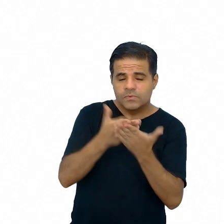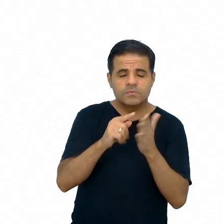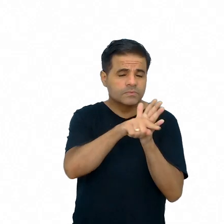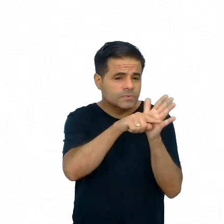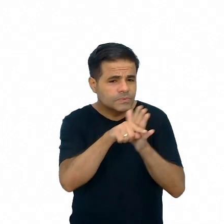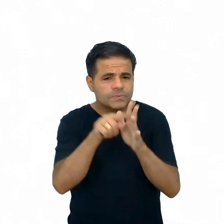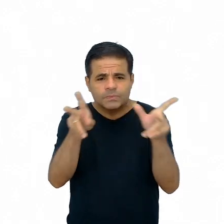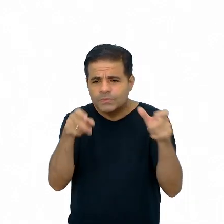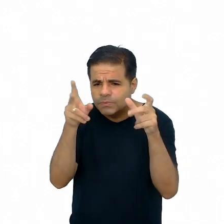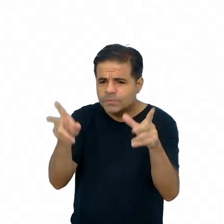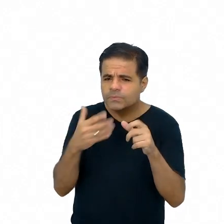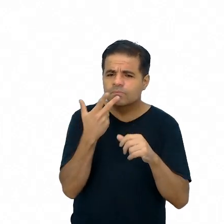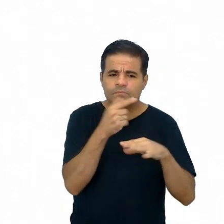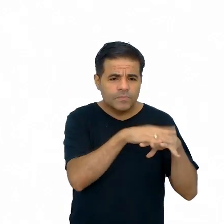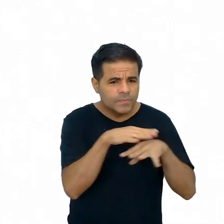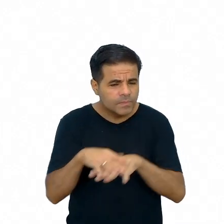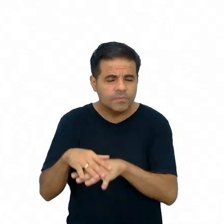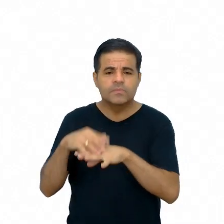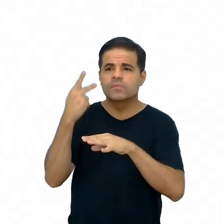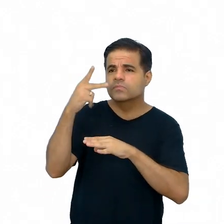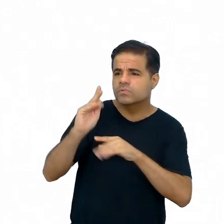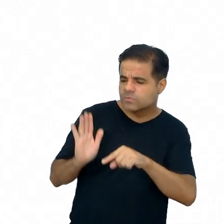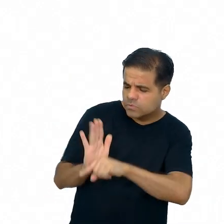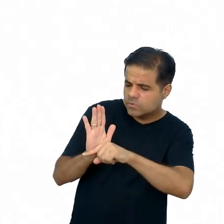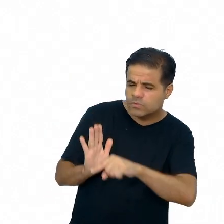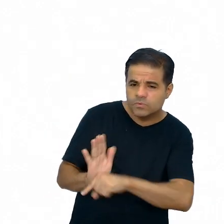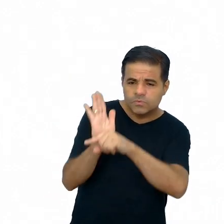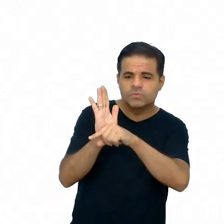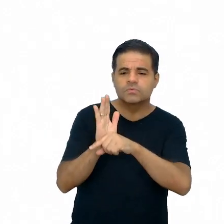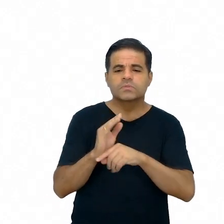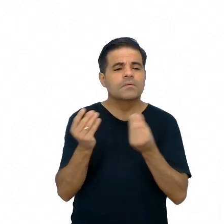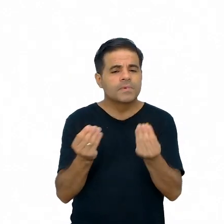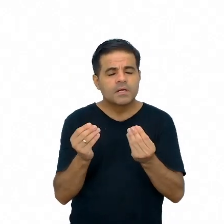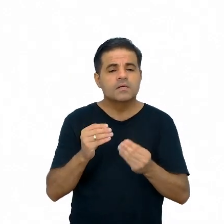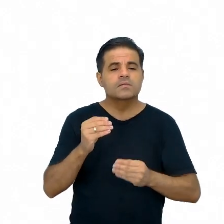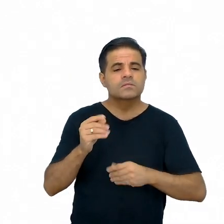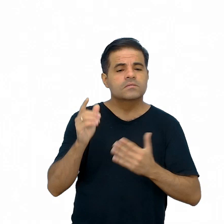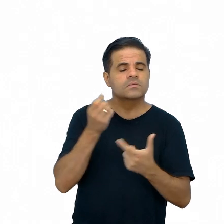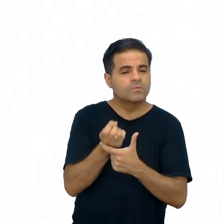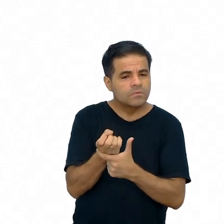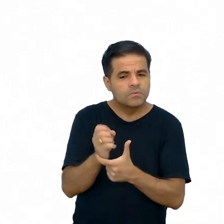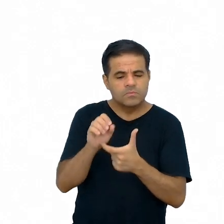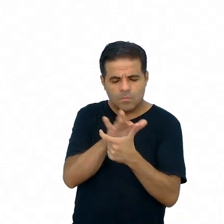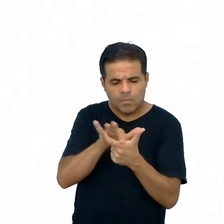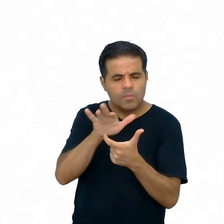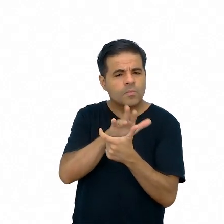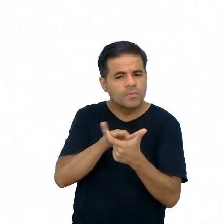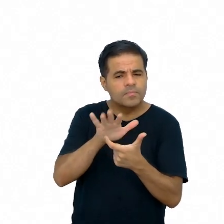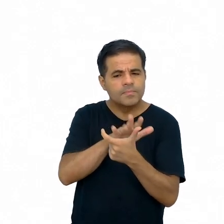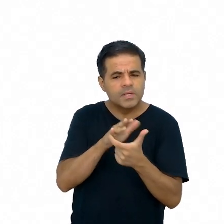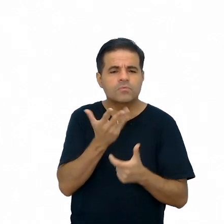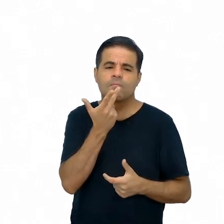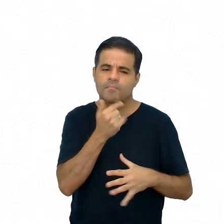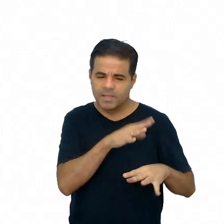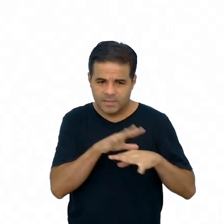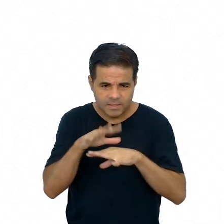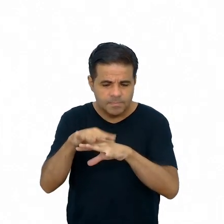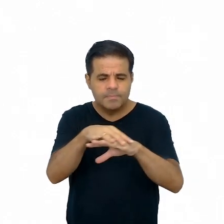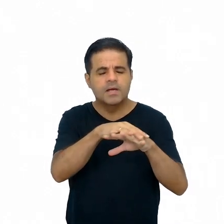investigação matemática às suas contribuições para o letramento matemático.